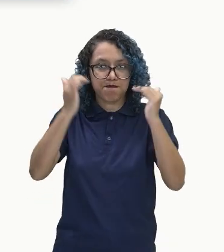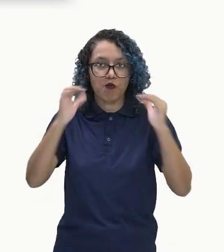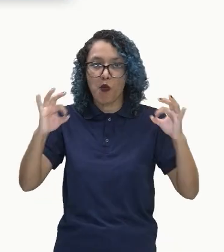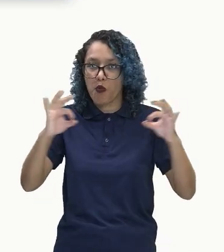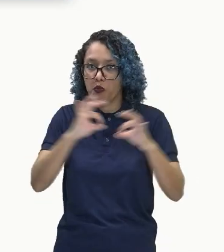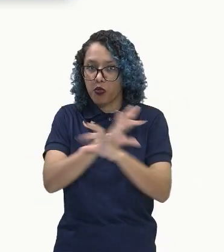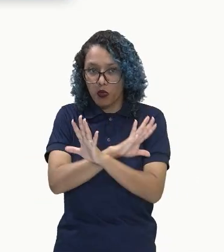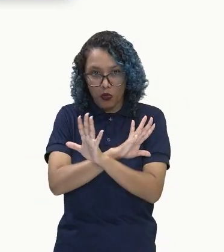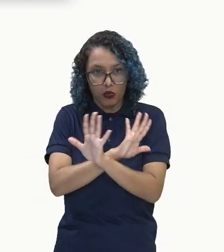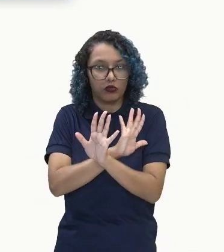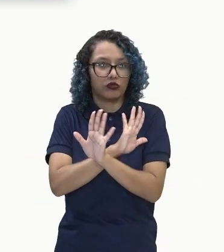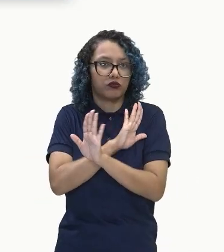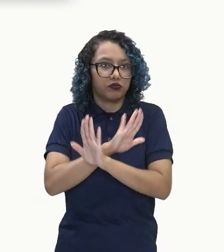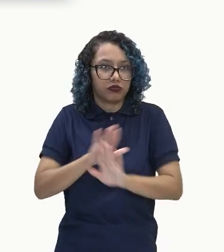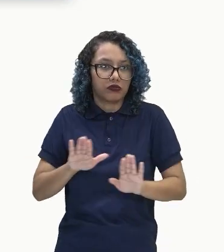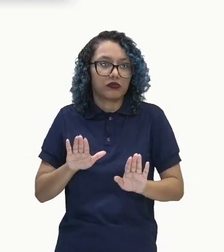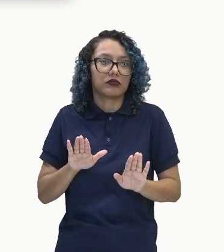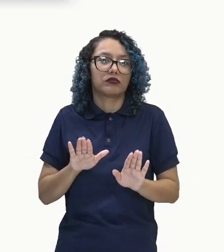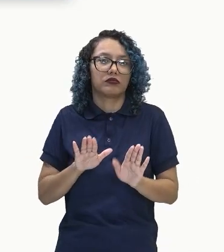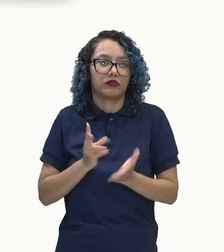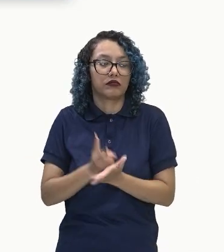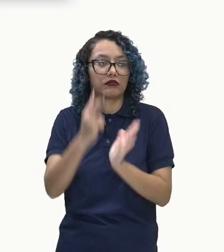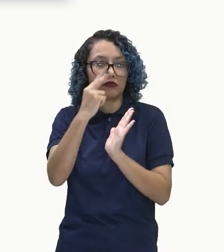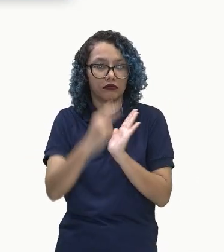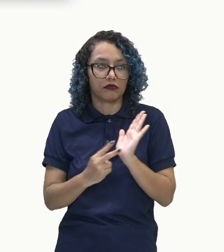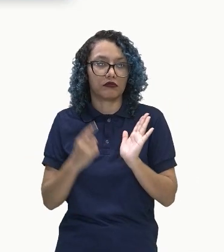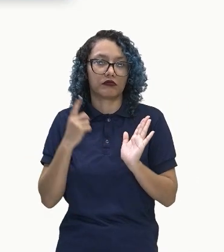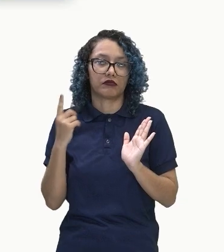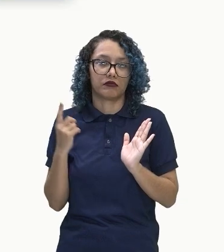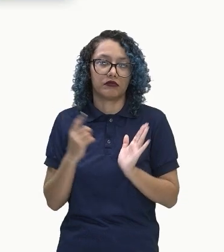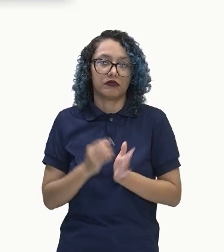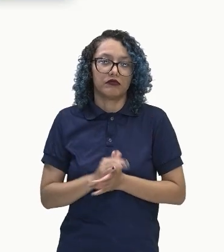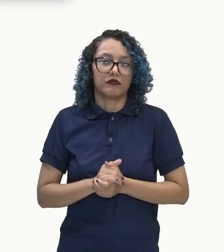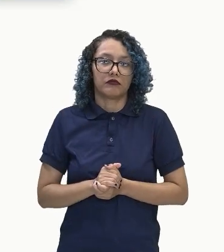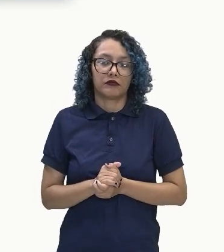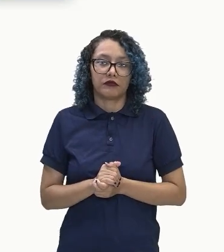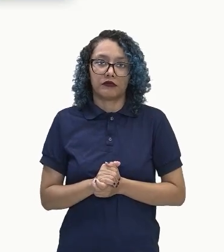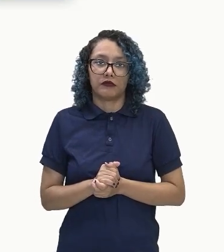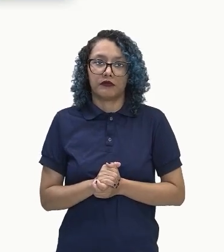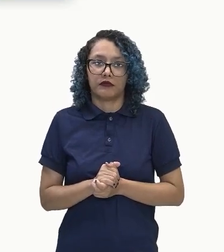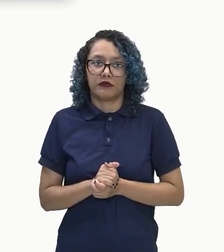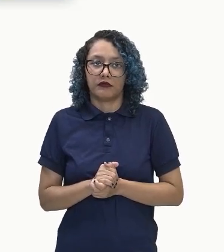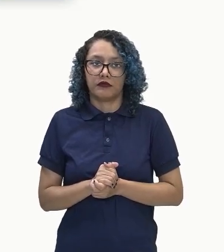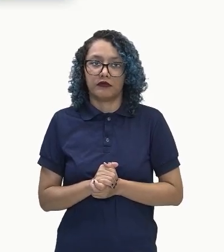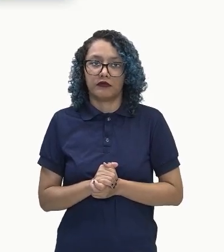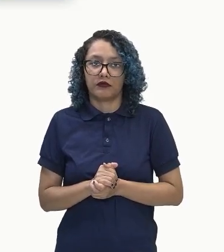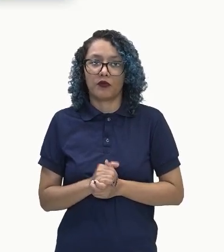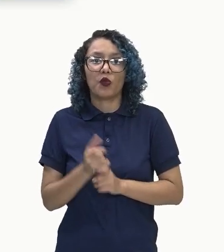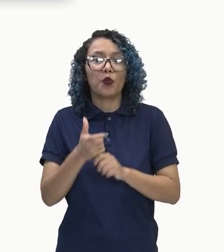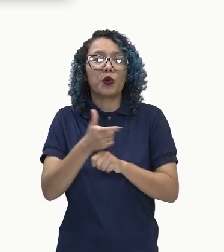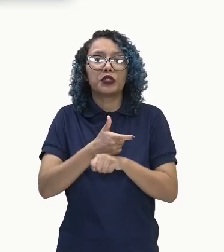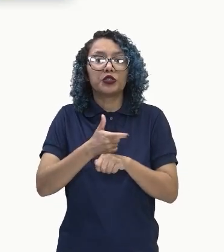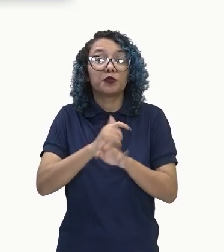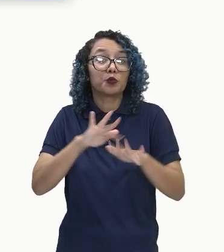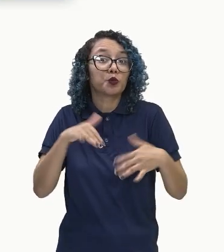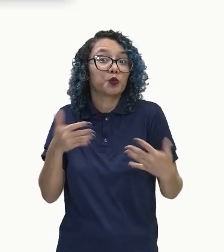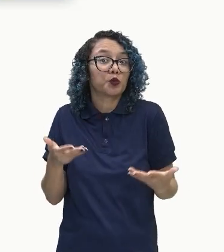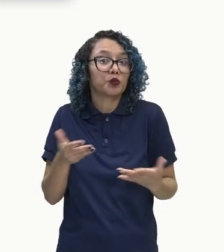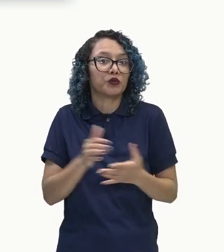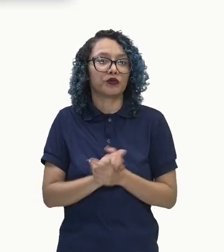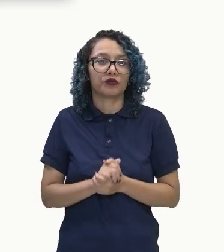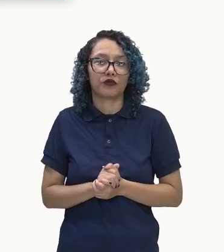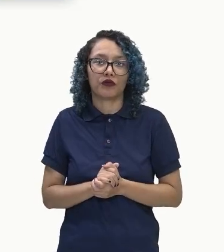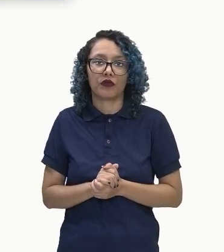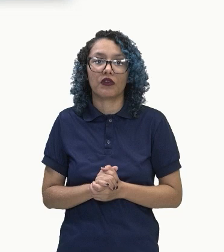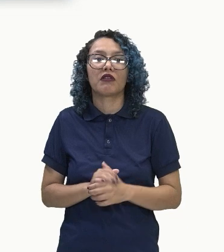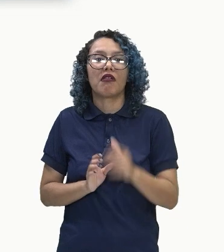tallest building in the world is the Burj Khalifa em Dubai. Onde está o meu adjetivo? Olha só, tall. O